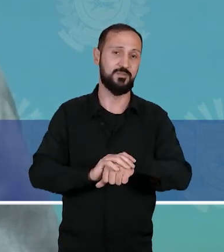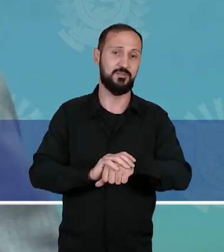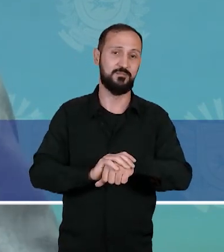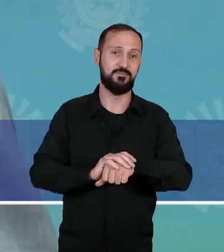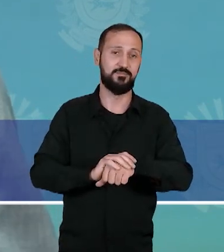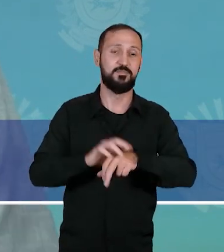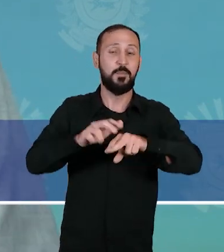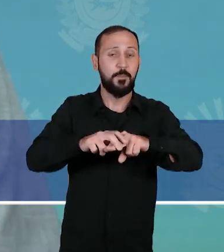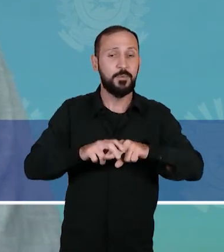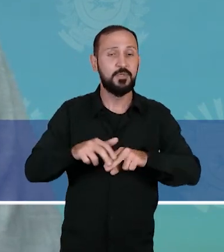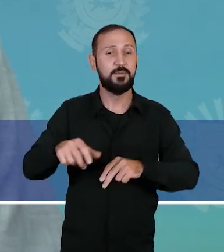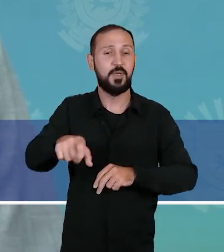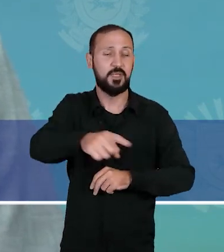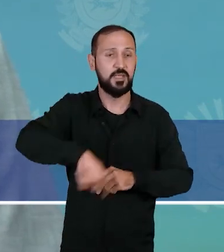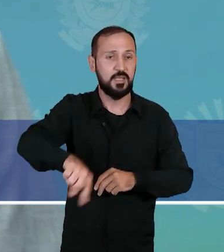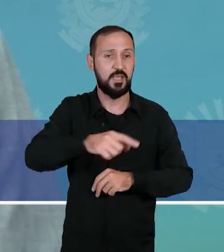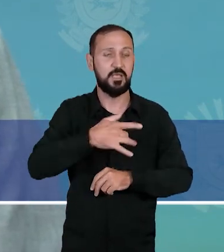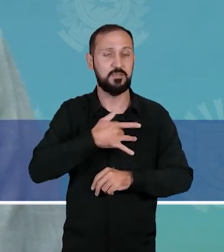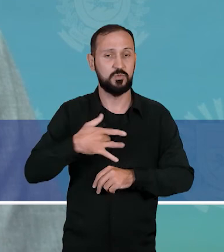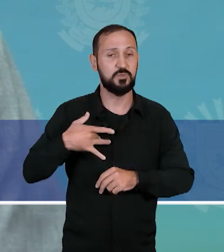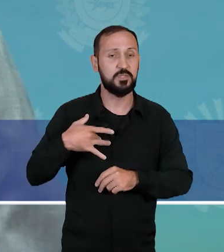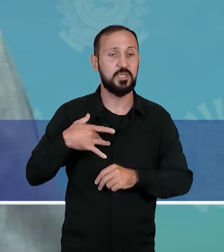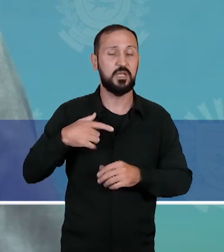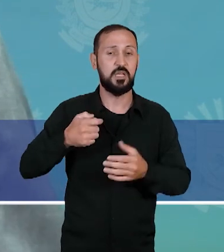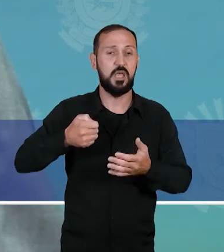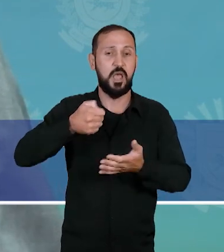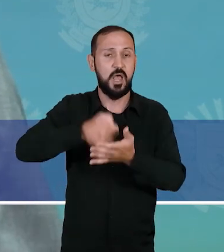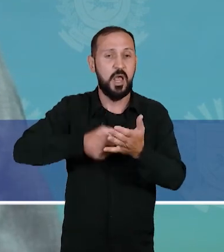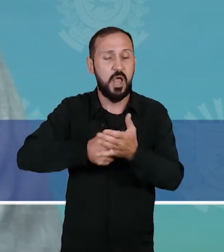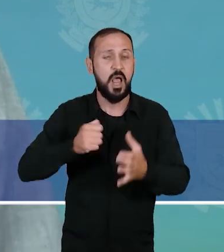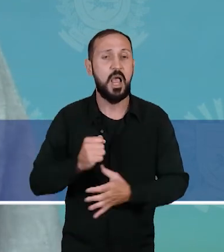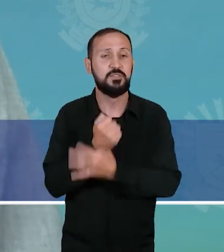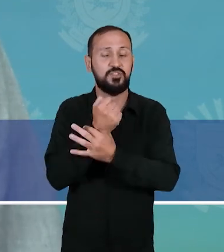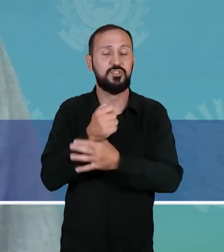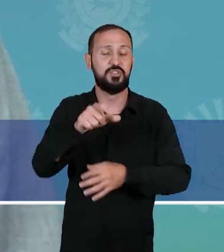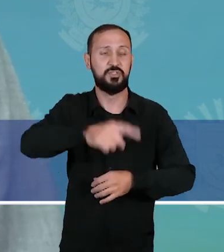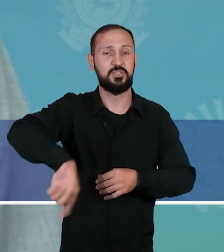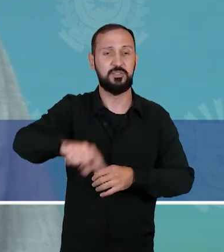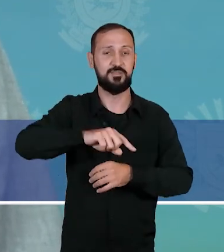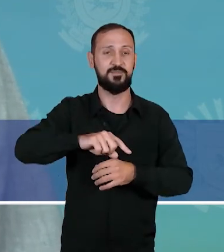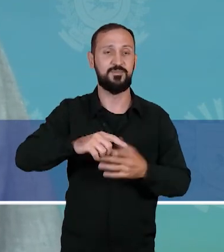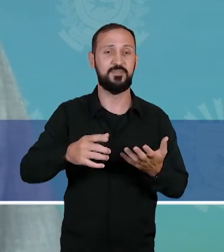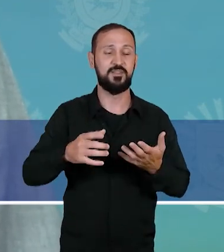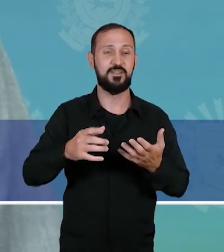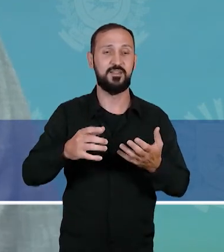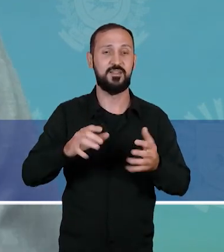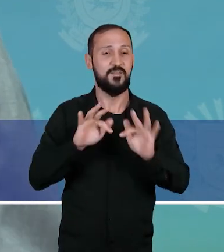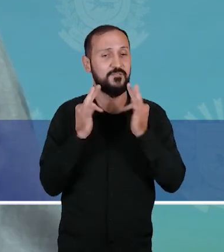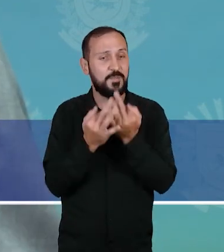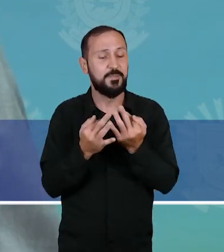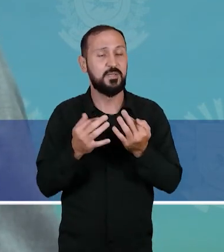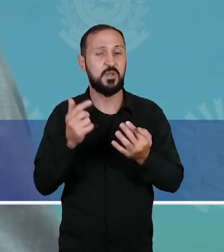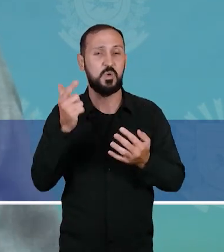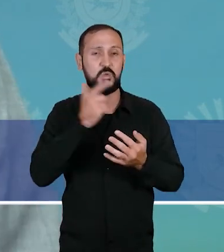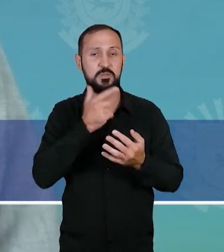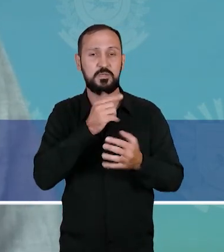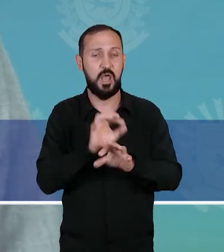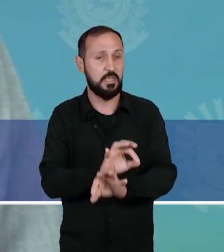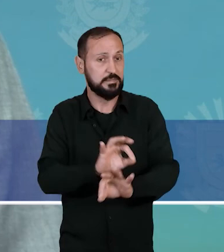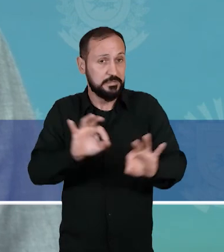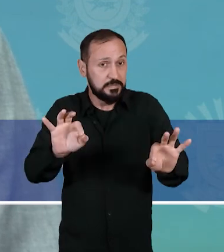doença ou não. Então, para que a saúde dele e a garantia dele e da sua família esteja de